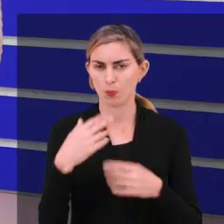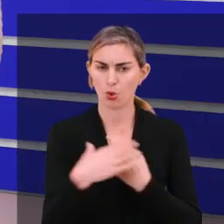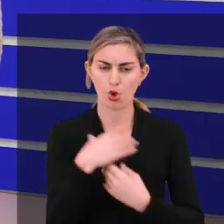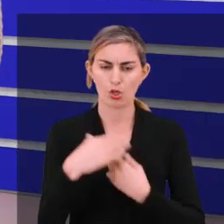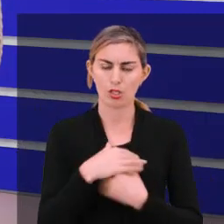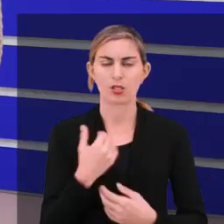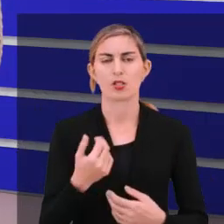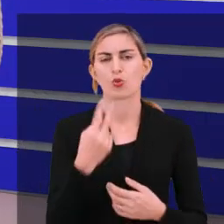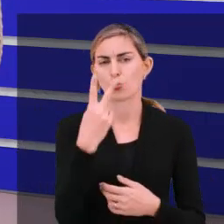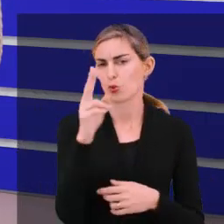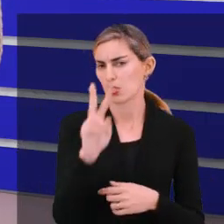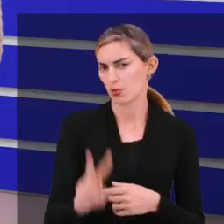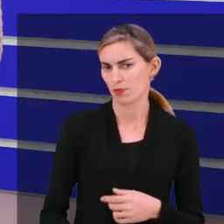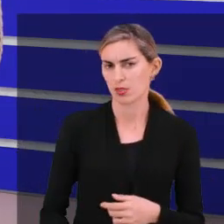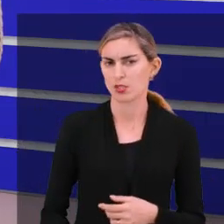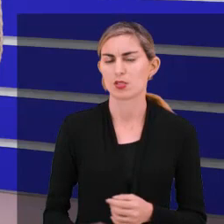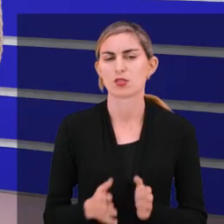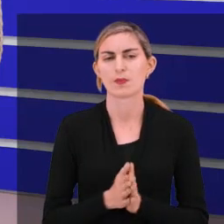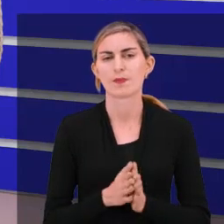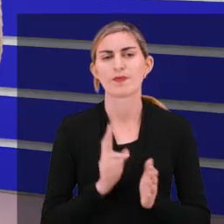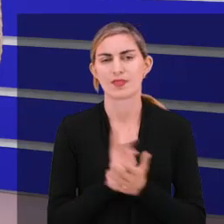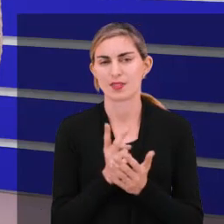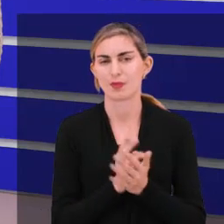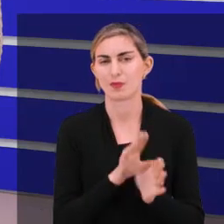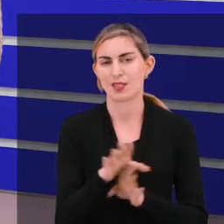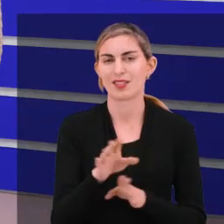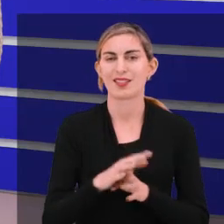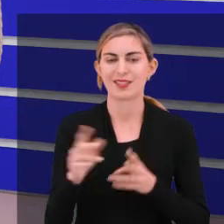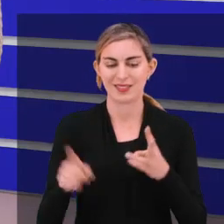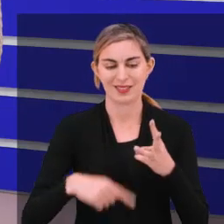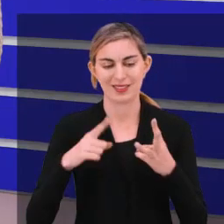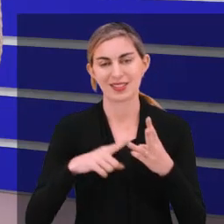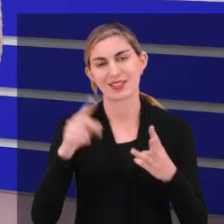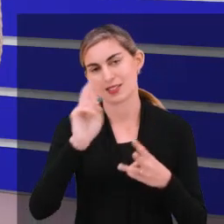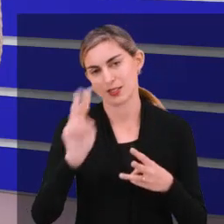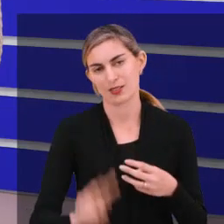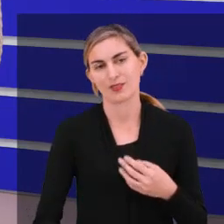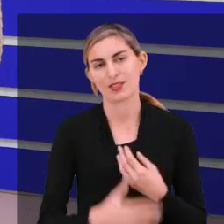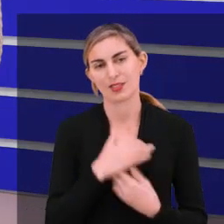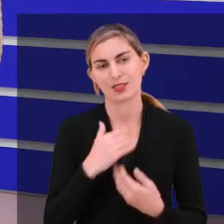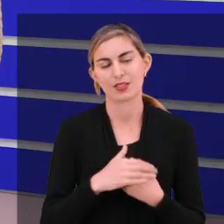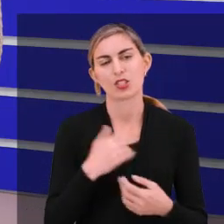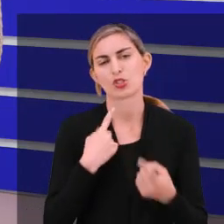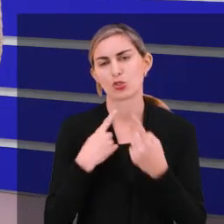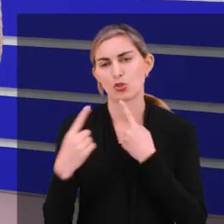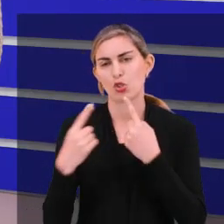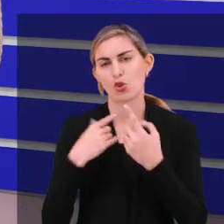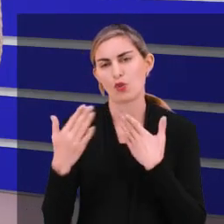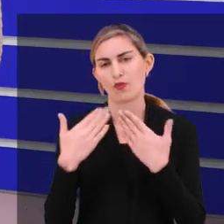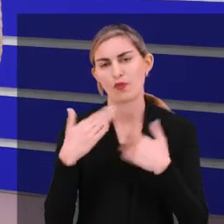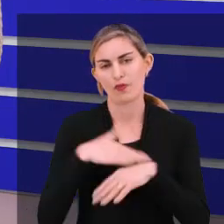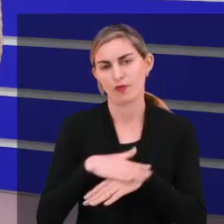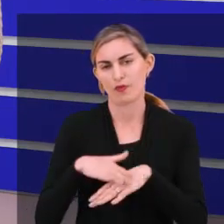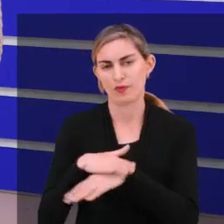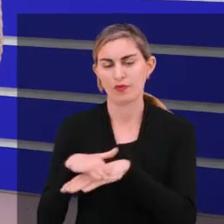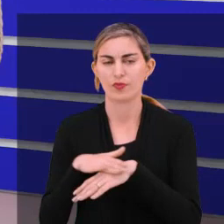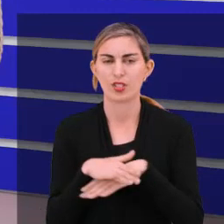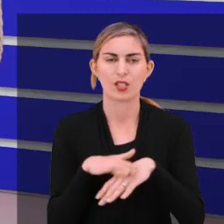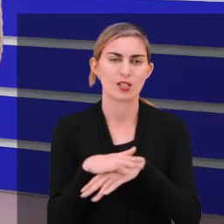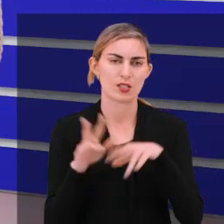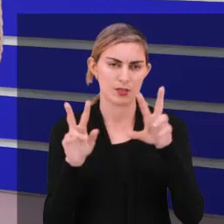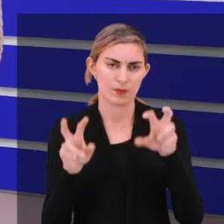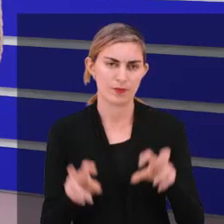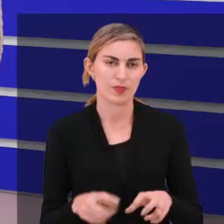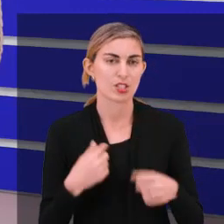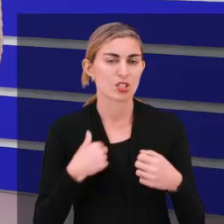duas vezes já. Estou sendo orientando pela terceira vez dele, né? E a gente conversa muito sobre, e a